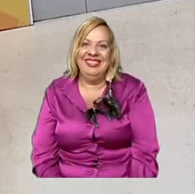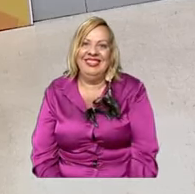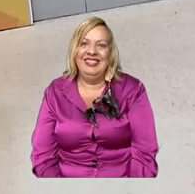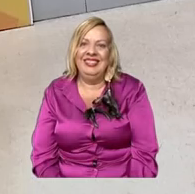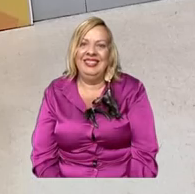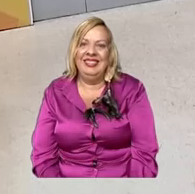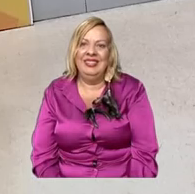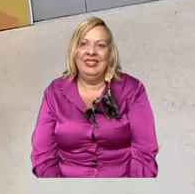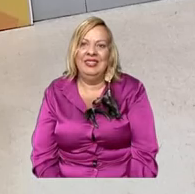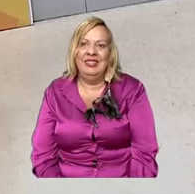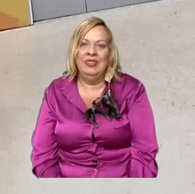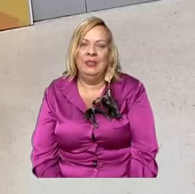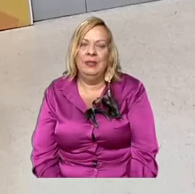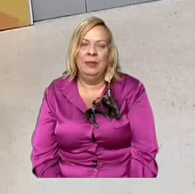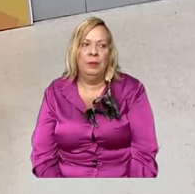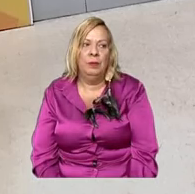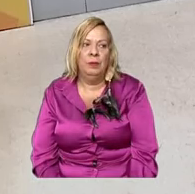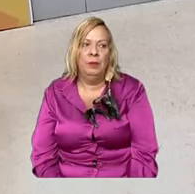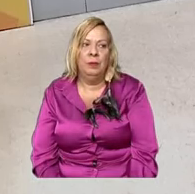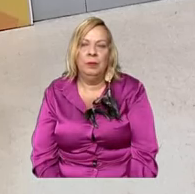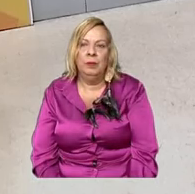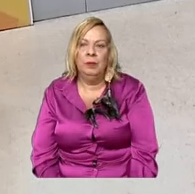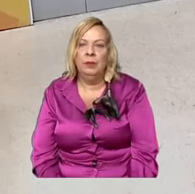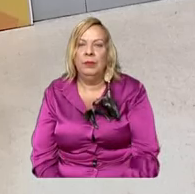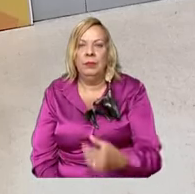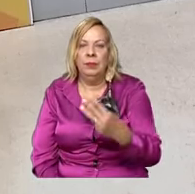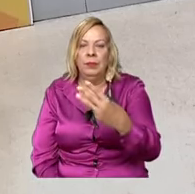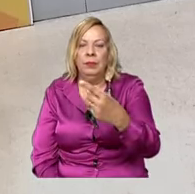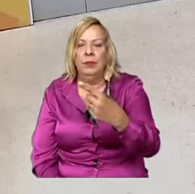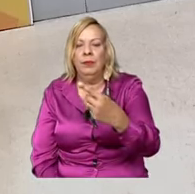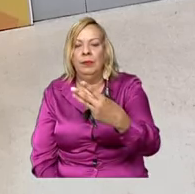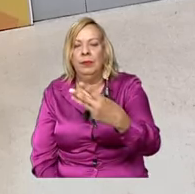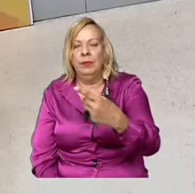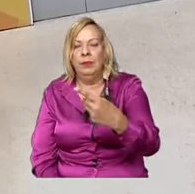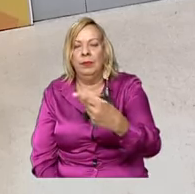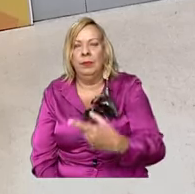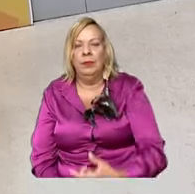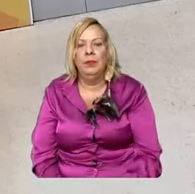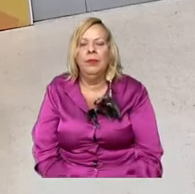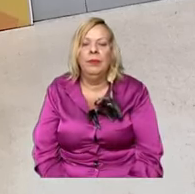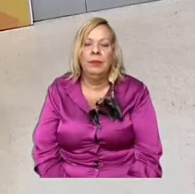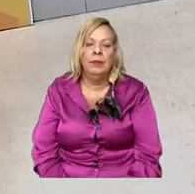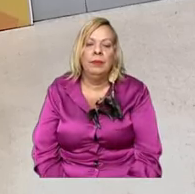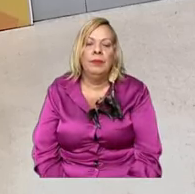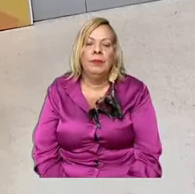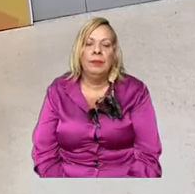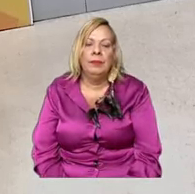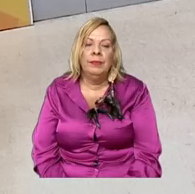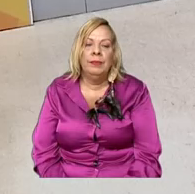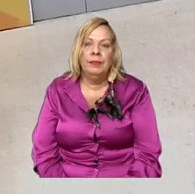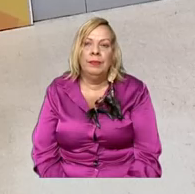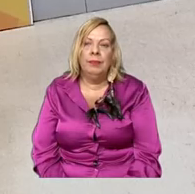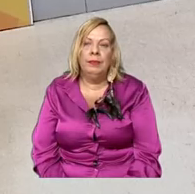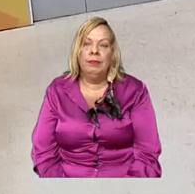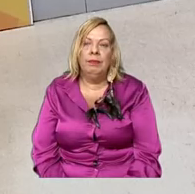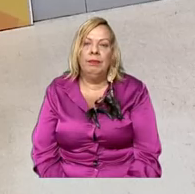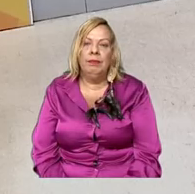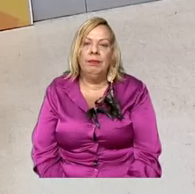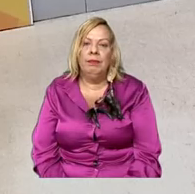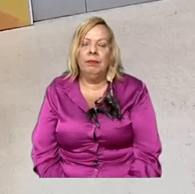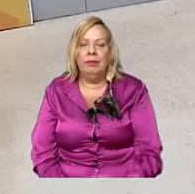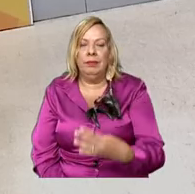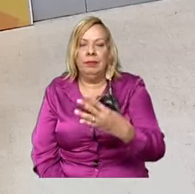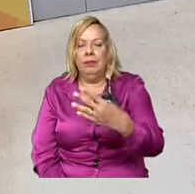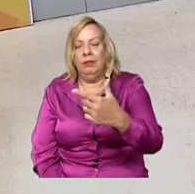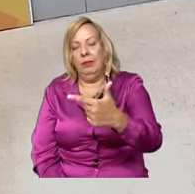10. 10 é a bolinha da vez, e agora 31, 31, 31. Marque